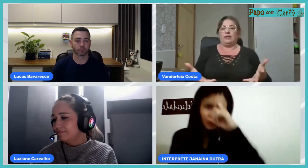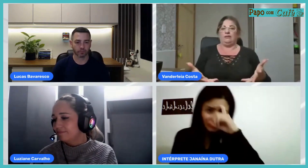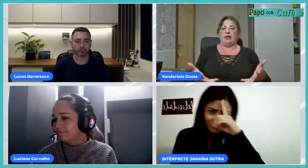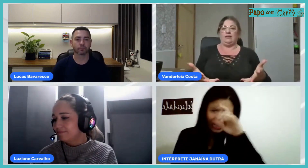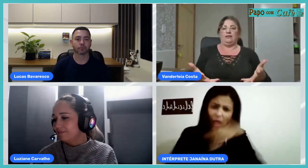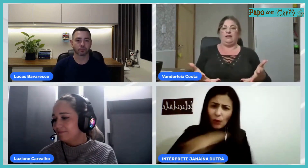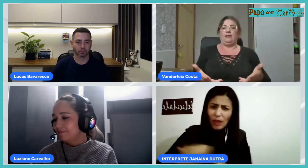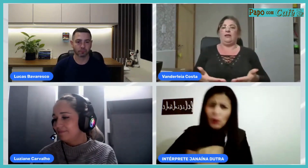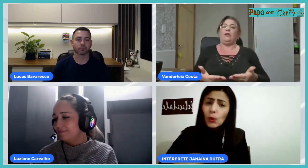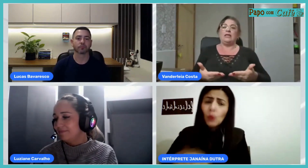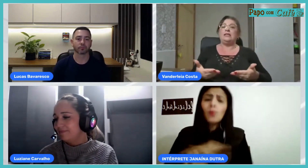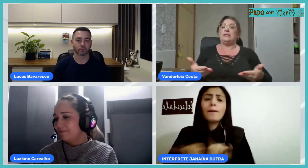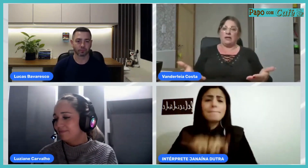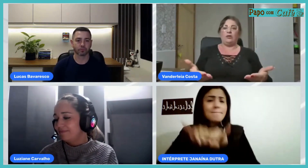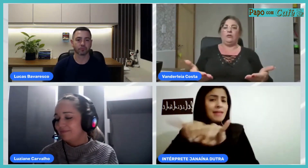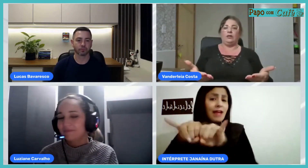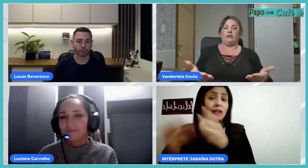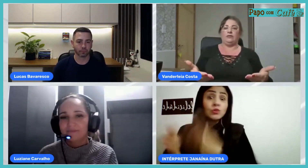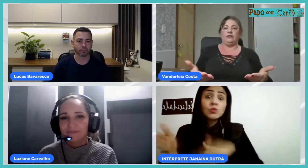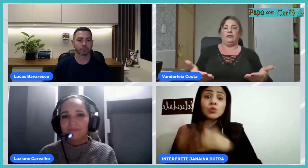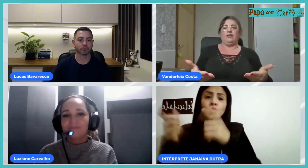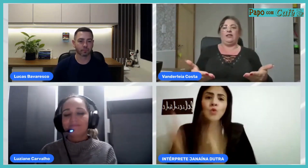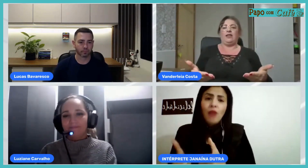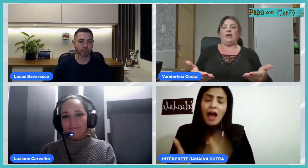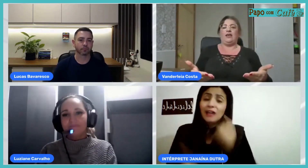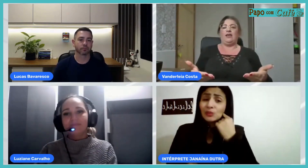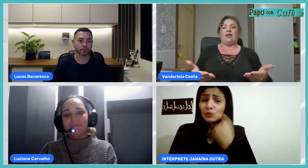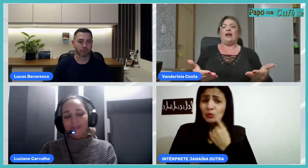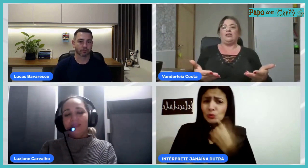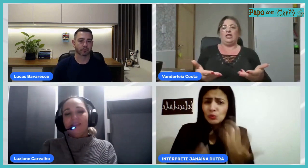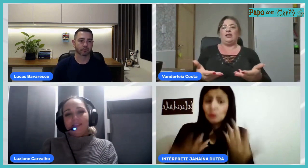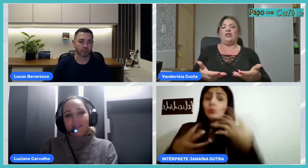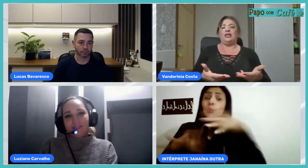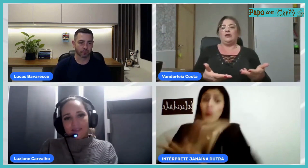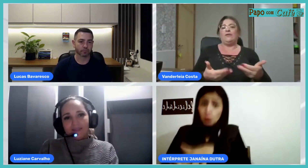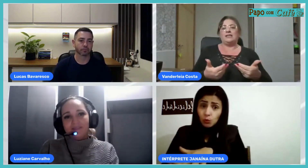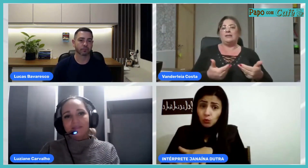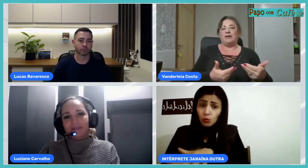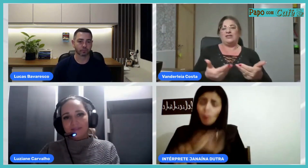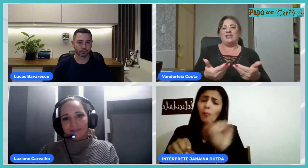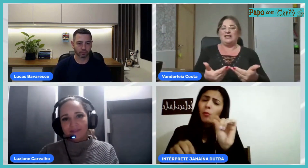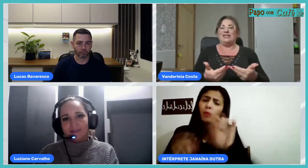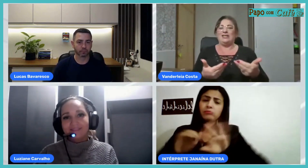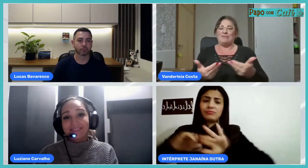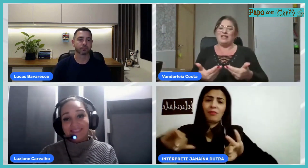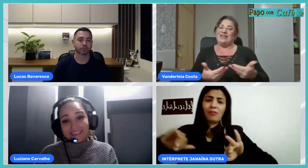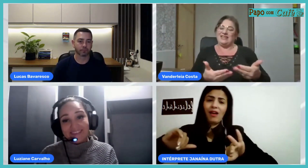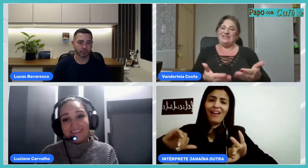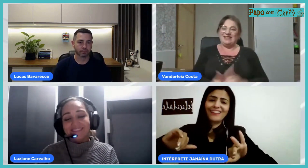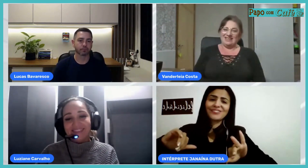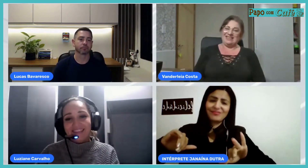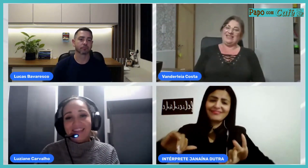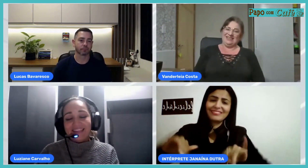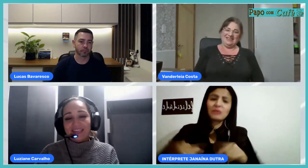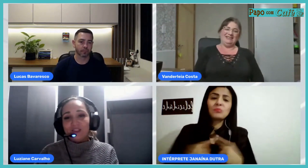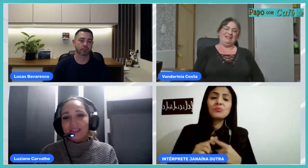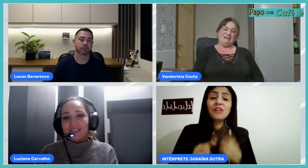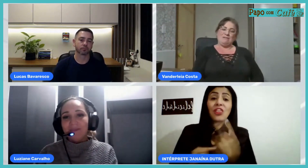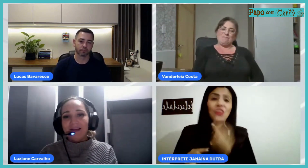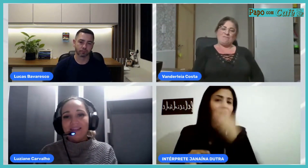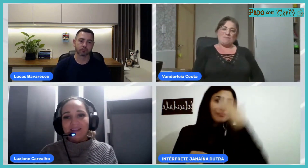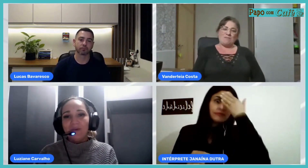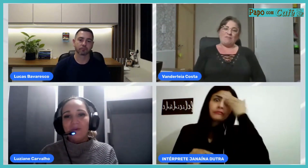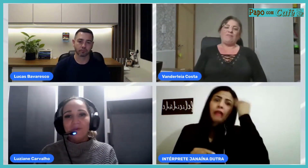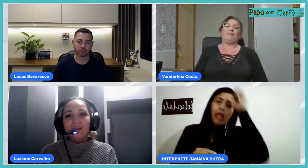em tudo que é lugar. Então, eles estão incluídos, né? A gente é que não faz a parte da gente de aprender a língua deles. E aí a